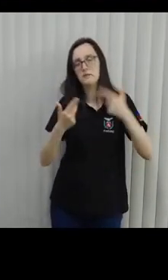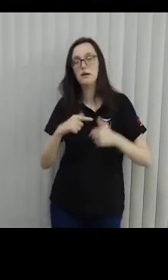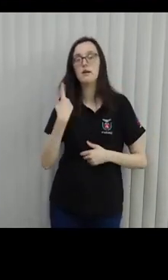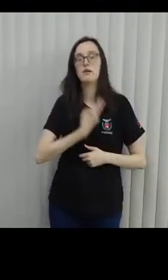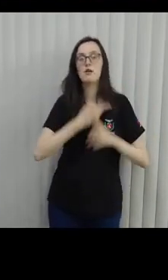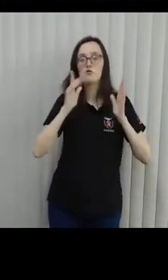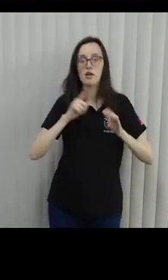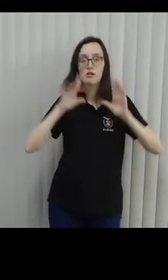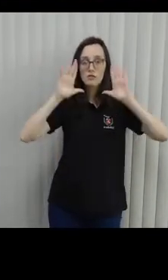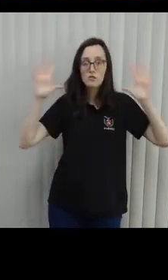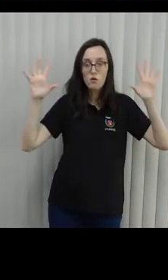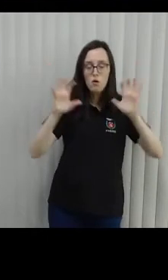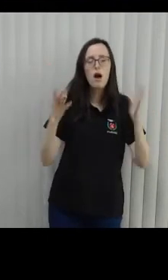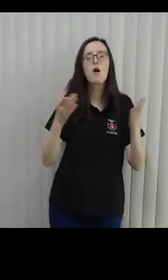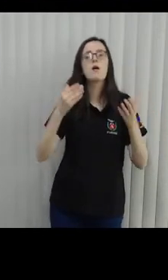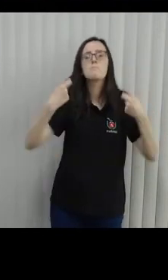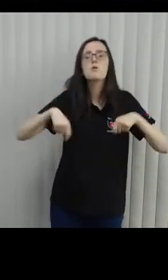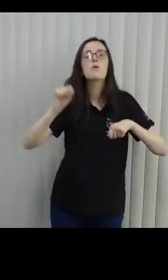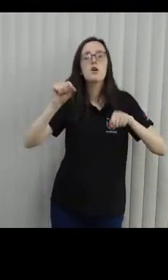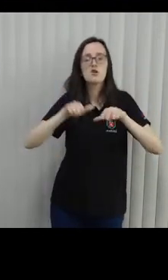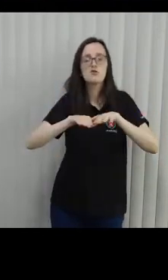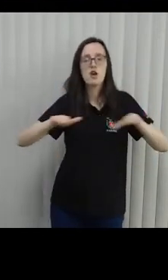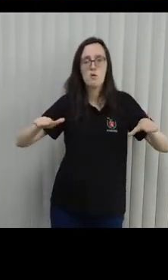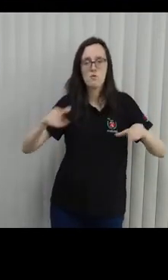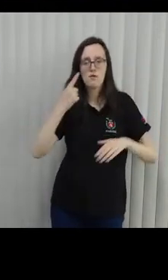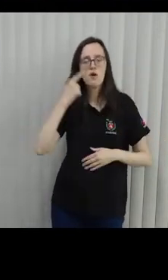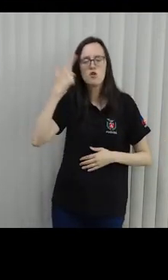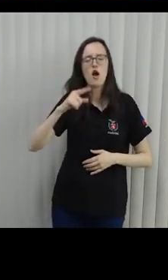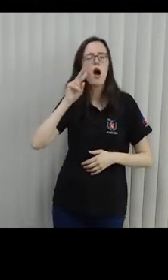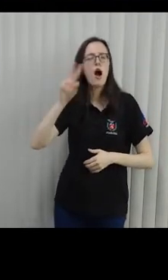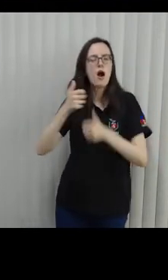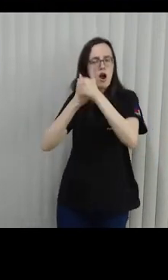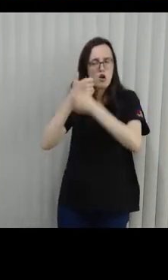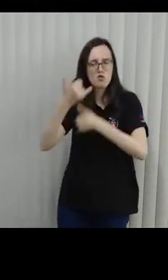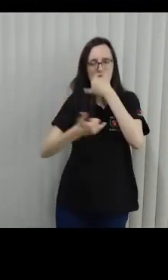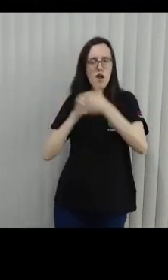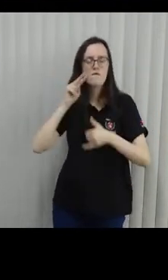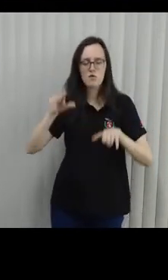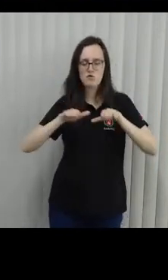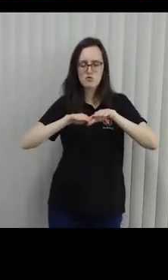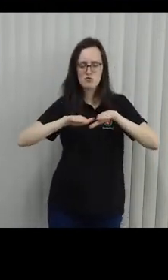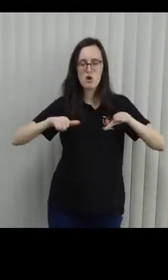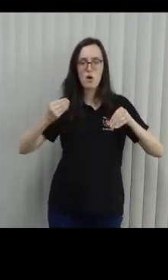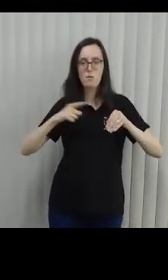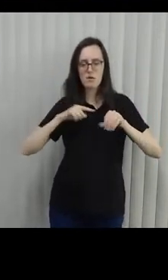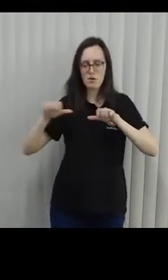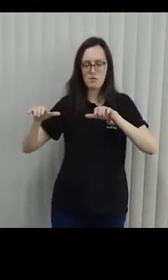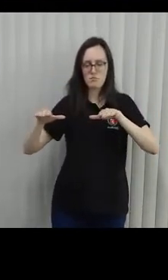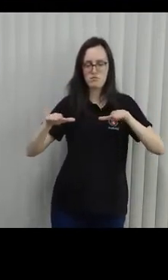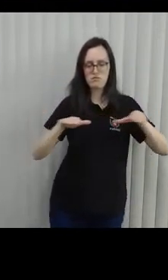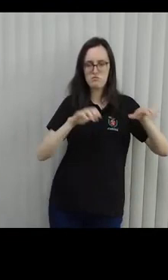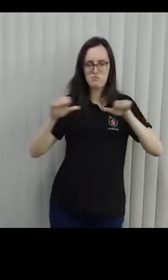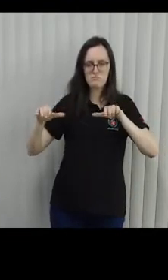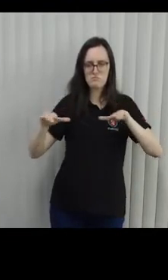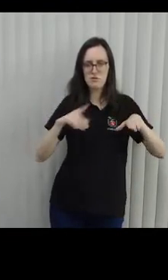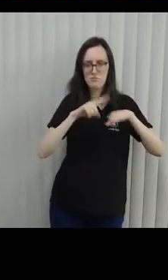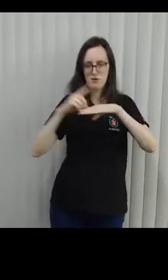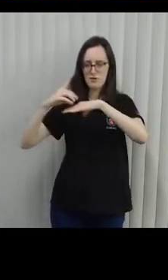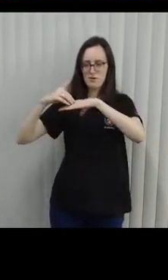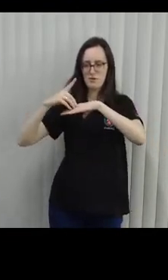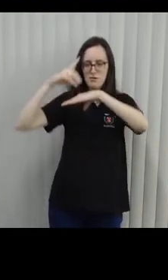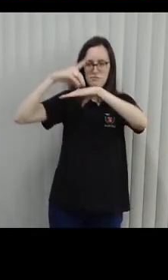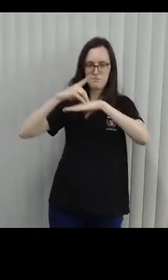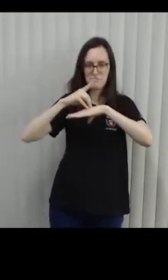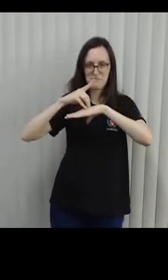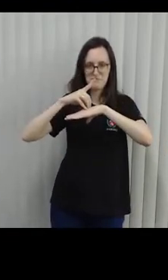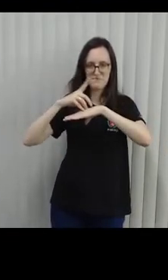o fundo escuro. O que a gente precisa agora é do chão. Vamos observar o jogo mais uma vez. Ó, o chão, ele está se movendo. Está vendo que ele está indo para lá? Tem algumas